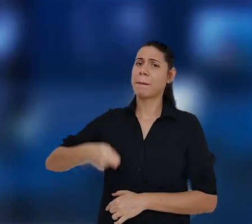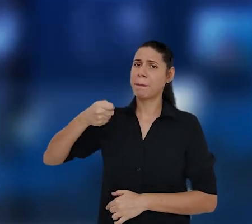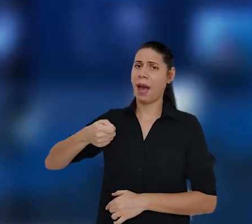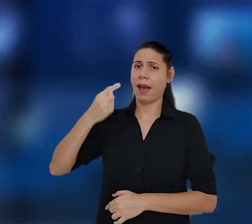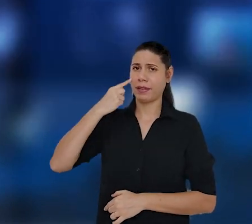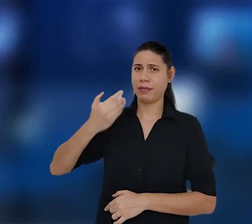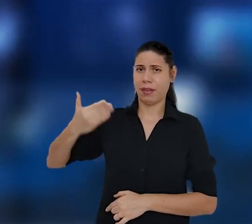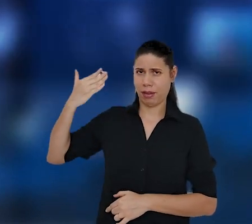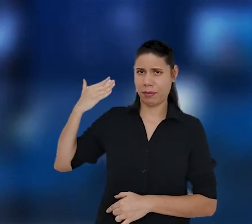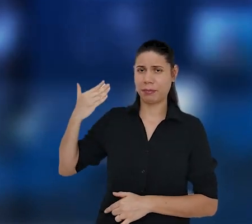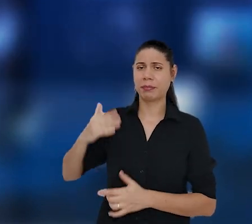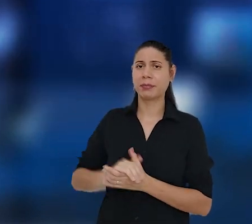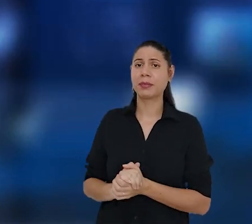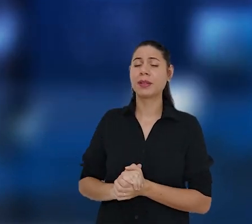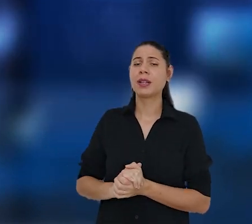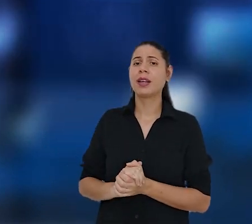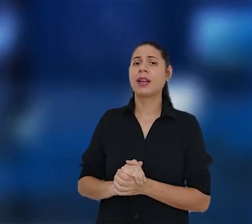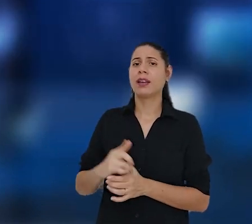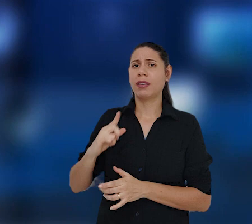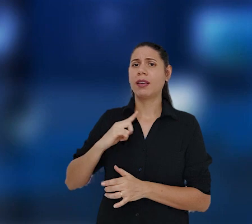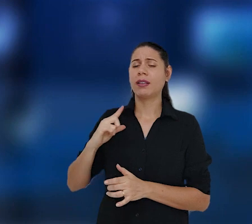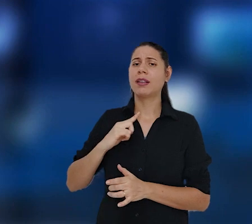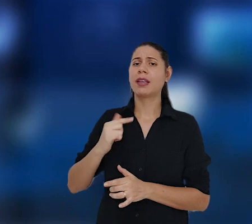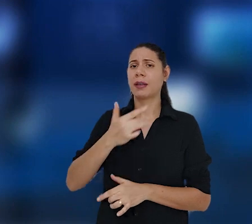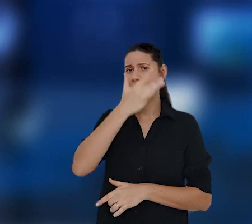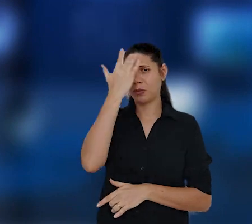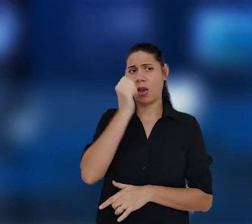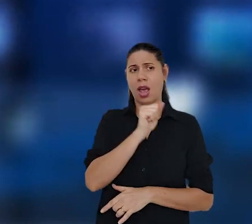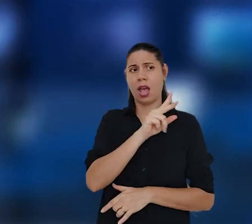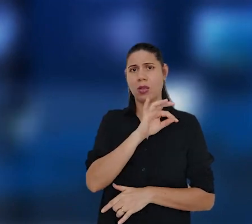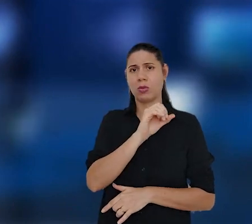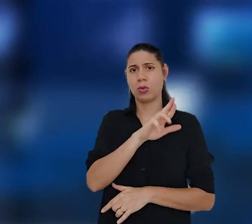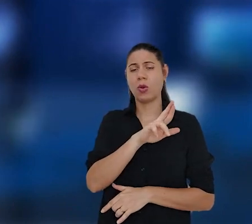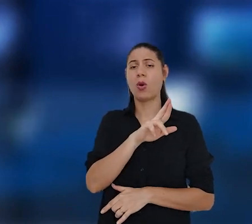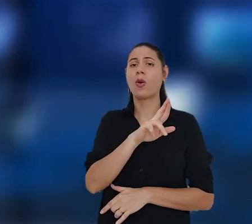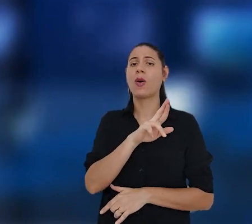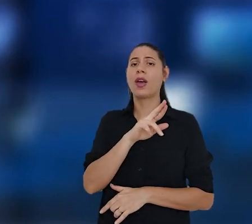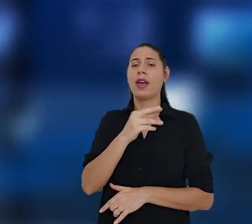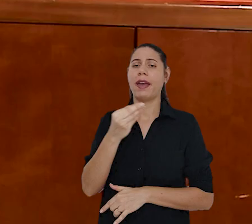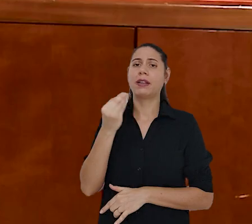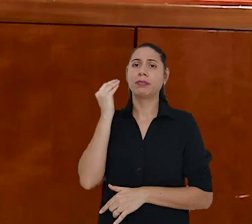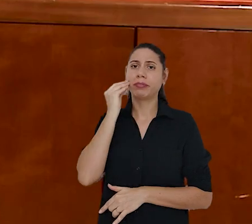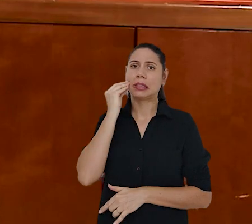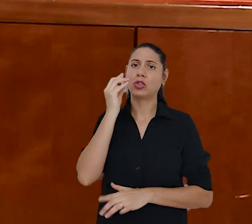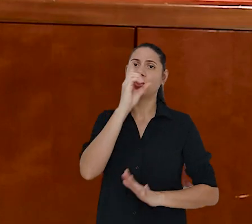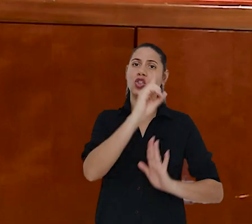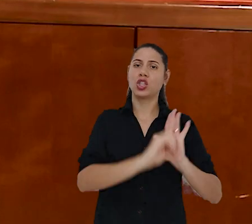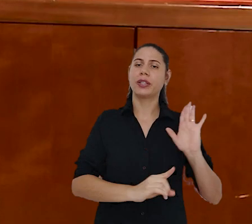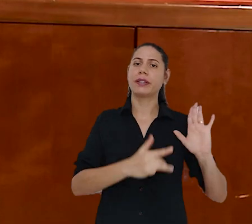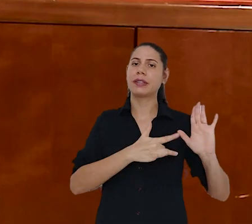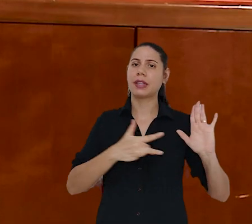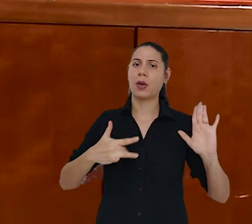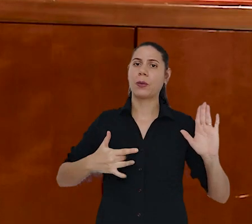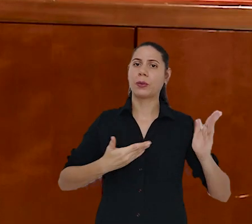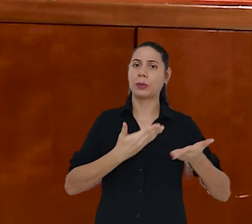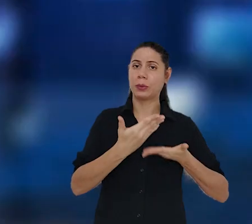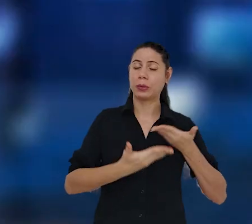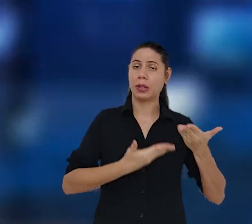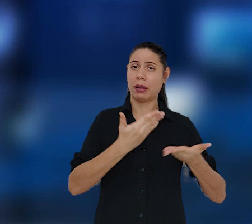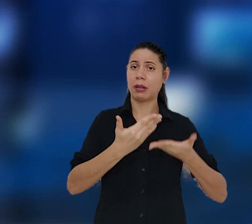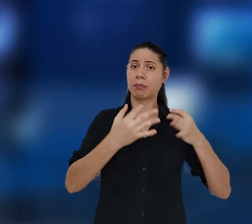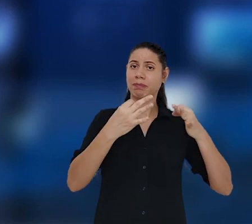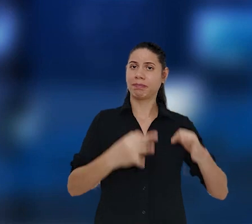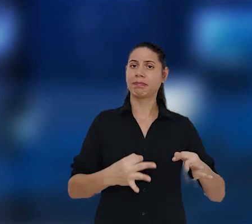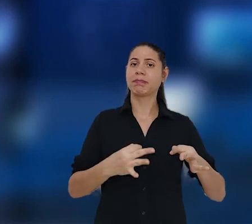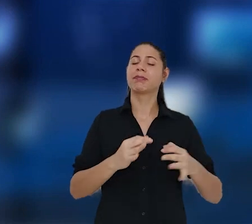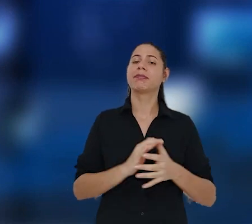vimos na reportagem e, embora o autor dessa ação estivesse na origem pleiteando o direito à saúde com um tratamento eficaz,